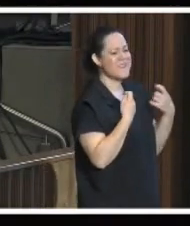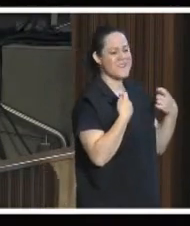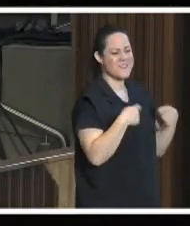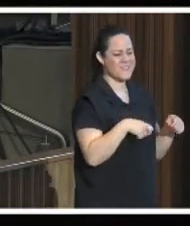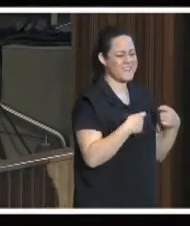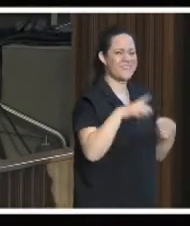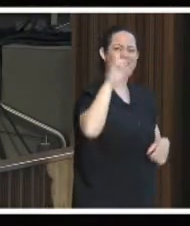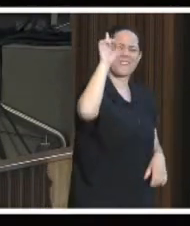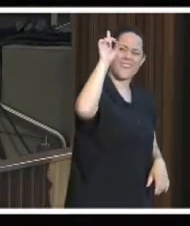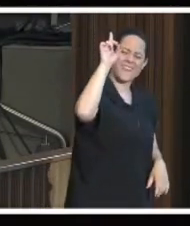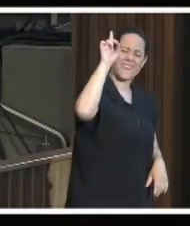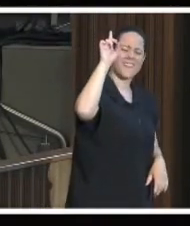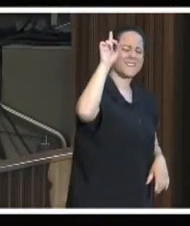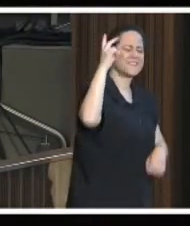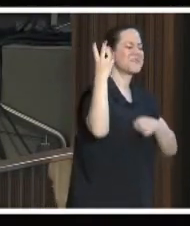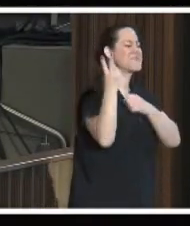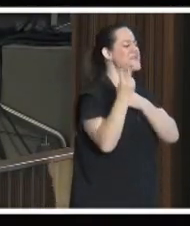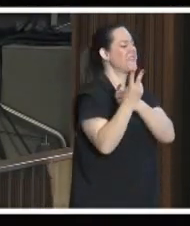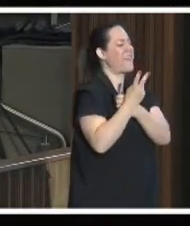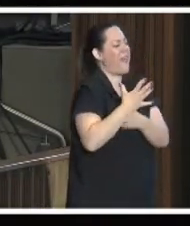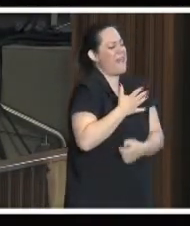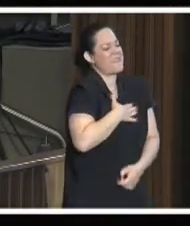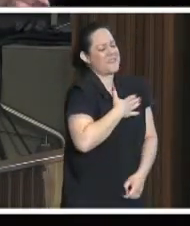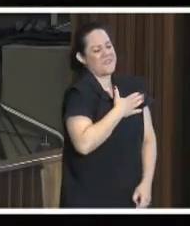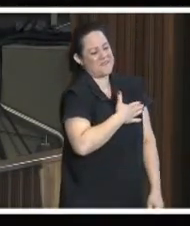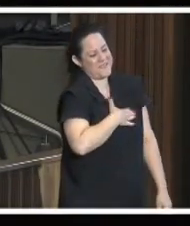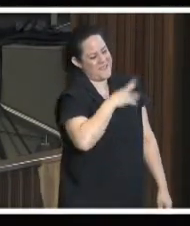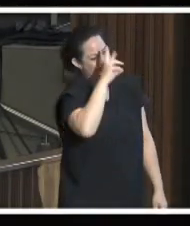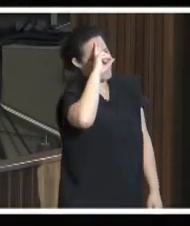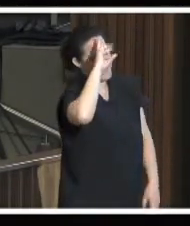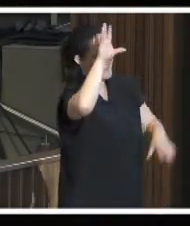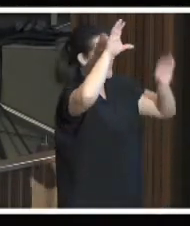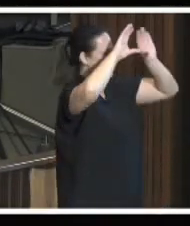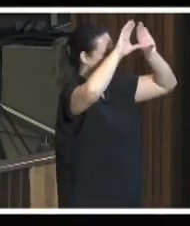do Todo-Poderoso, Senhor dos céus e da terra.